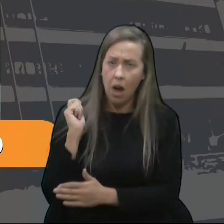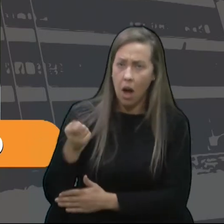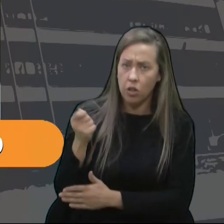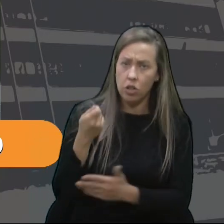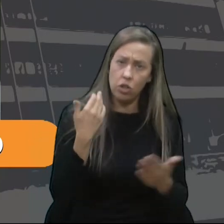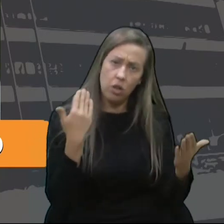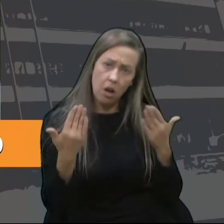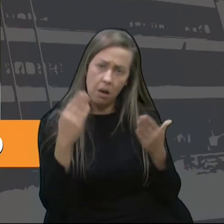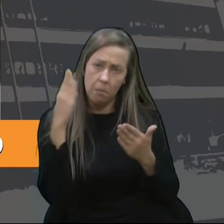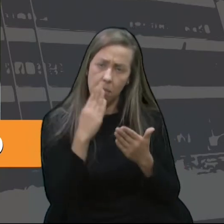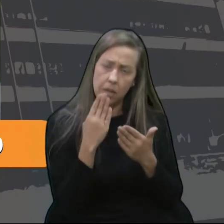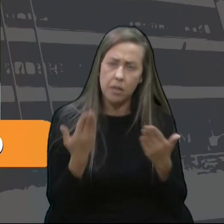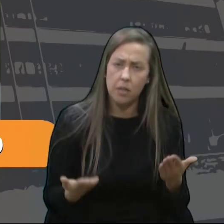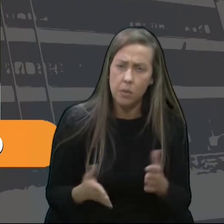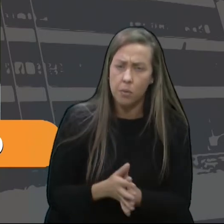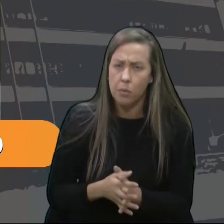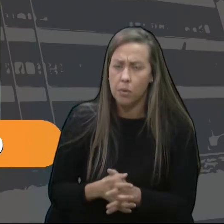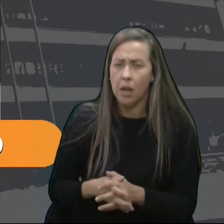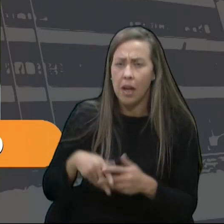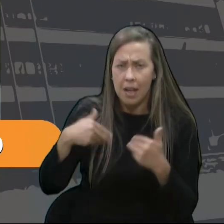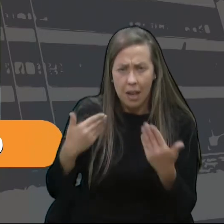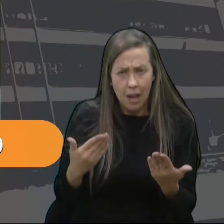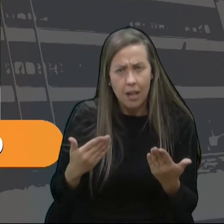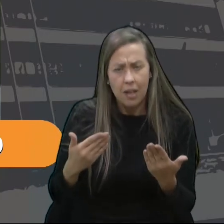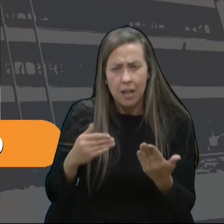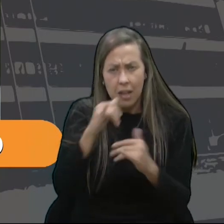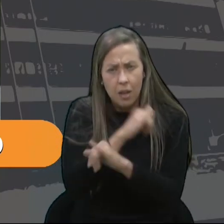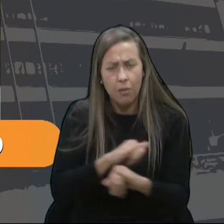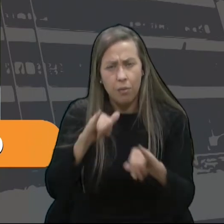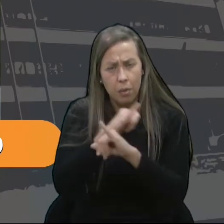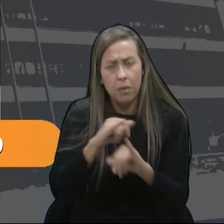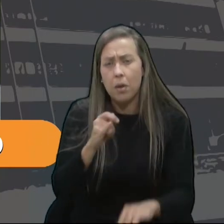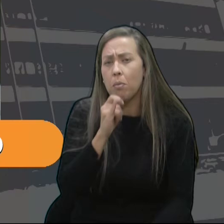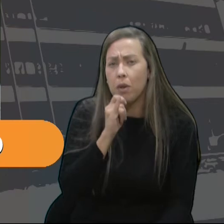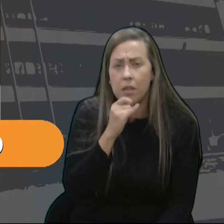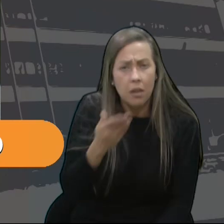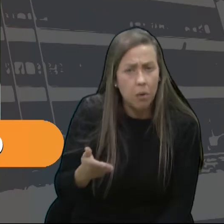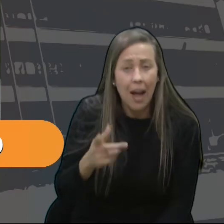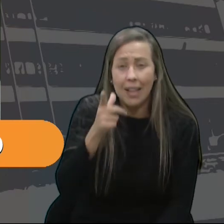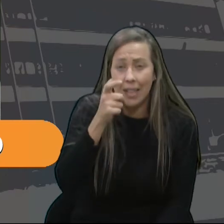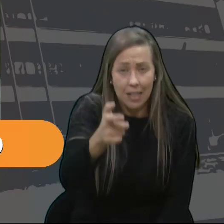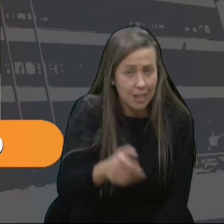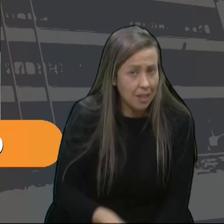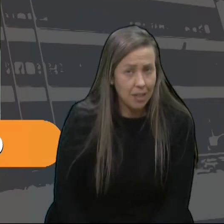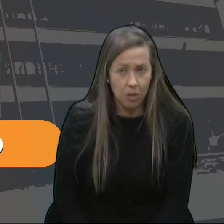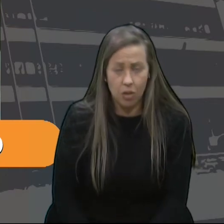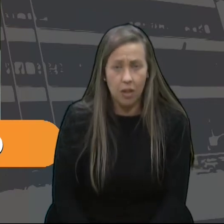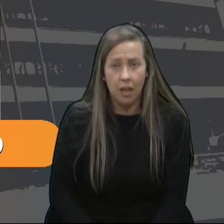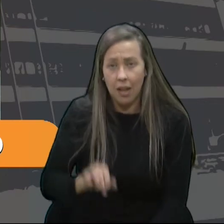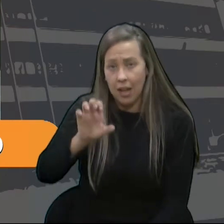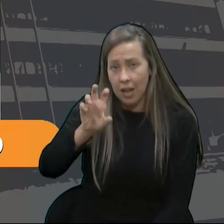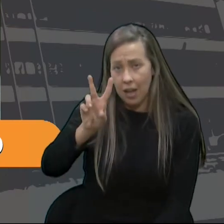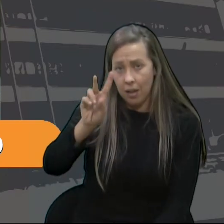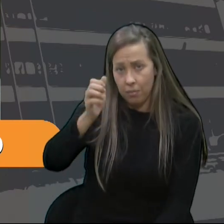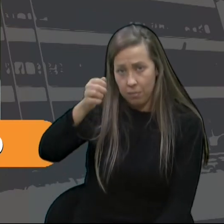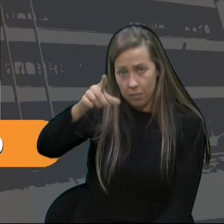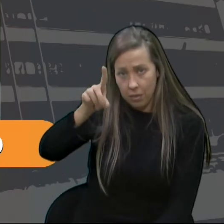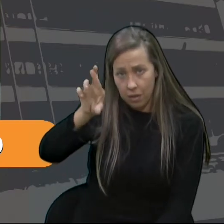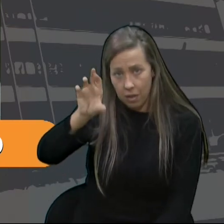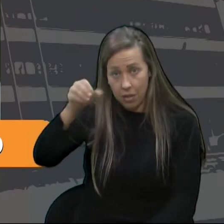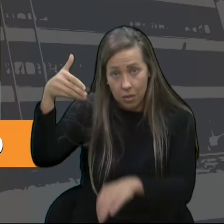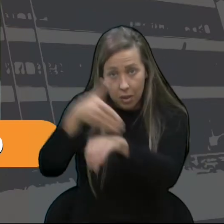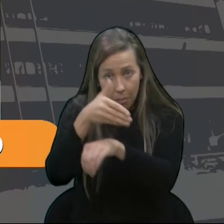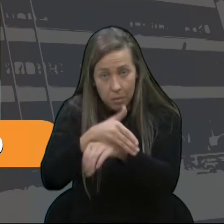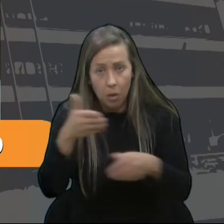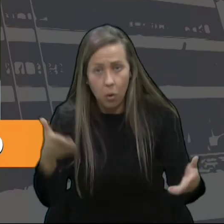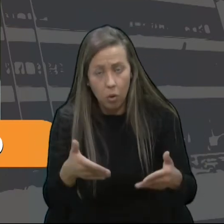Argentina. E esse tipo de informação, por exemplo, é interessante, assim como o Evandro está participando hoje falando